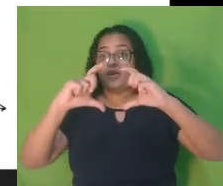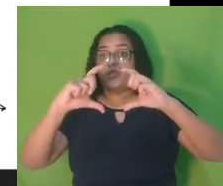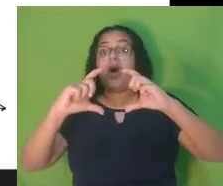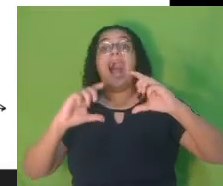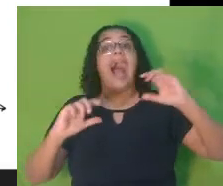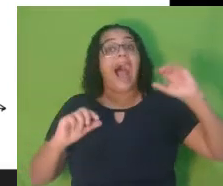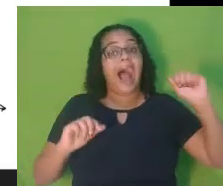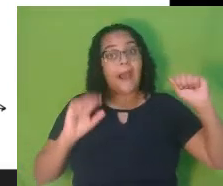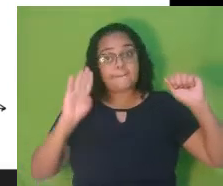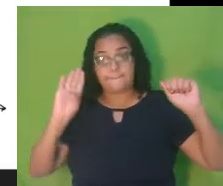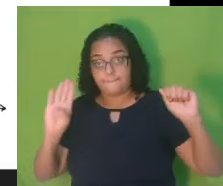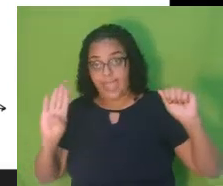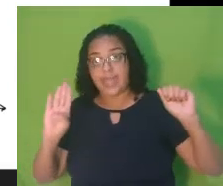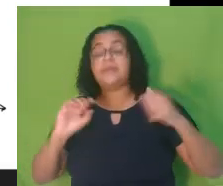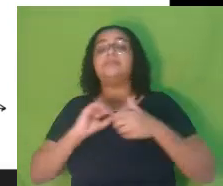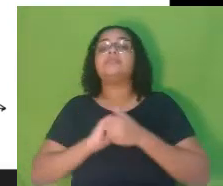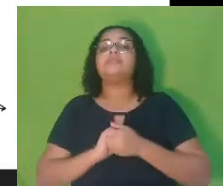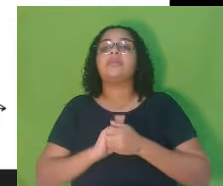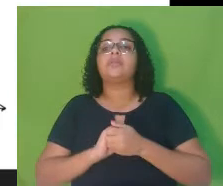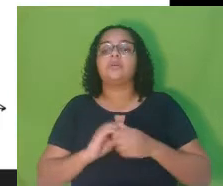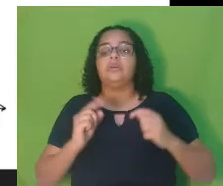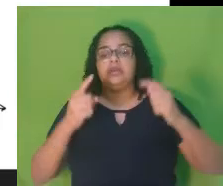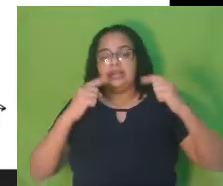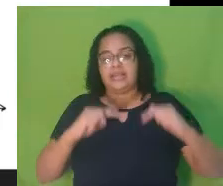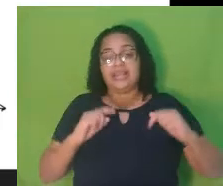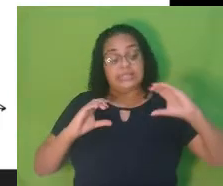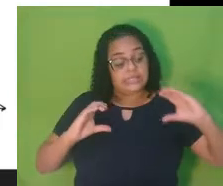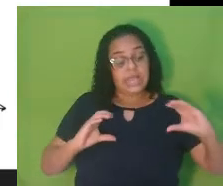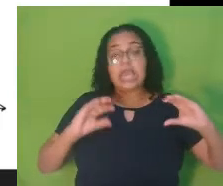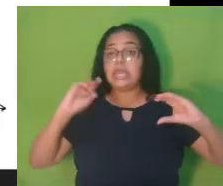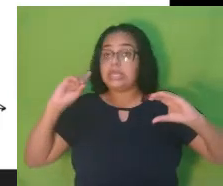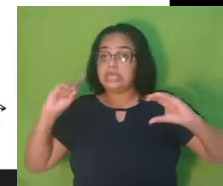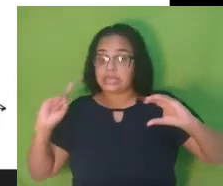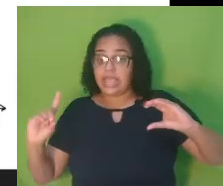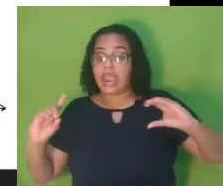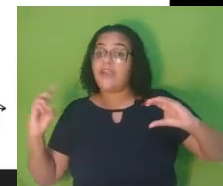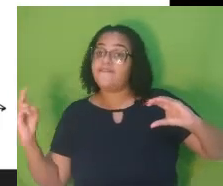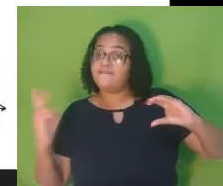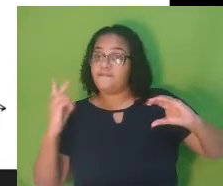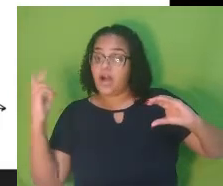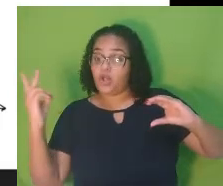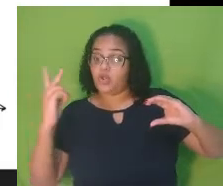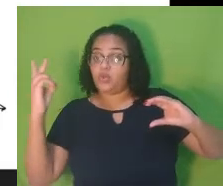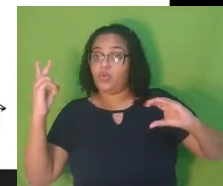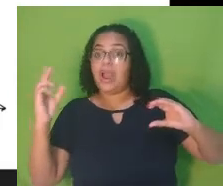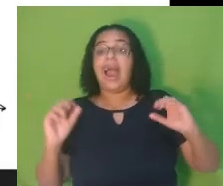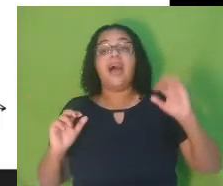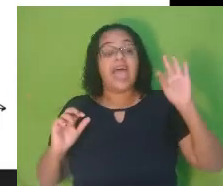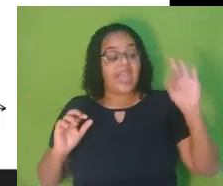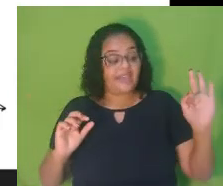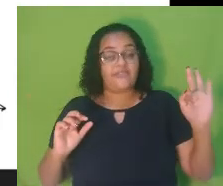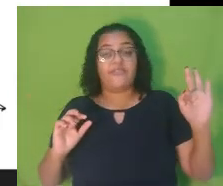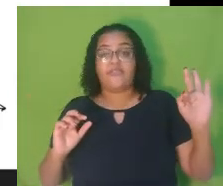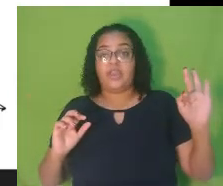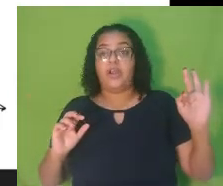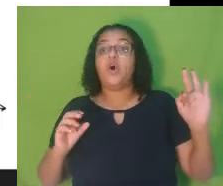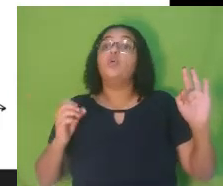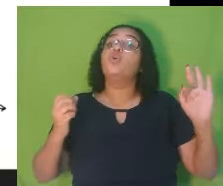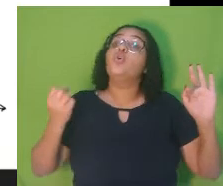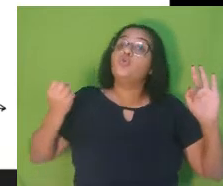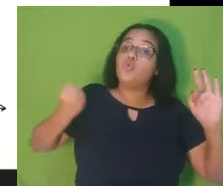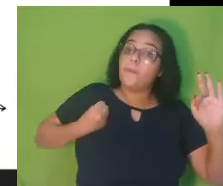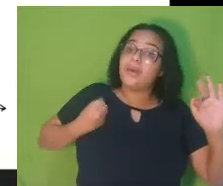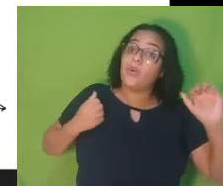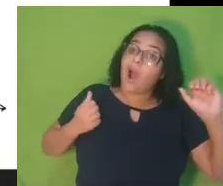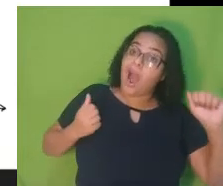AB. Vamos chamar de c e de d os valores da f no